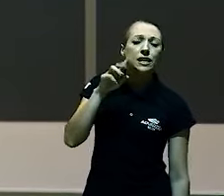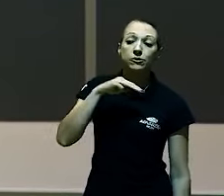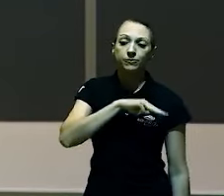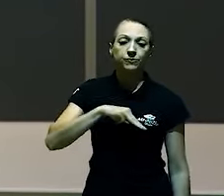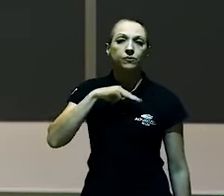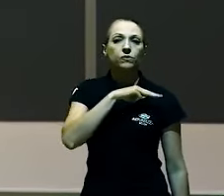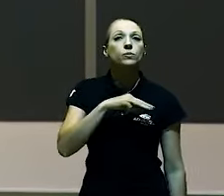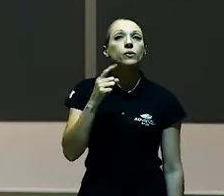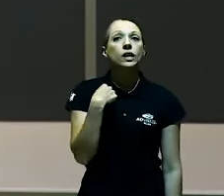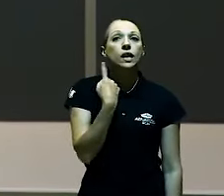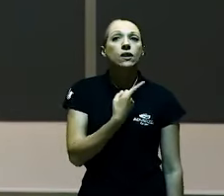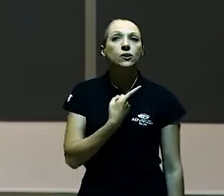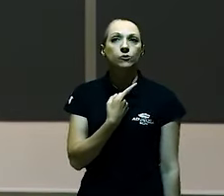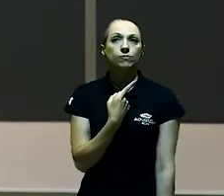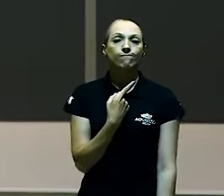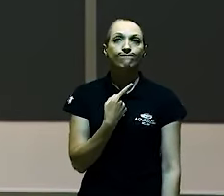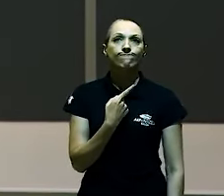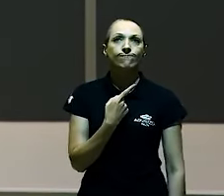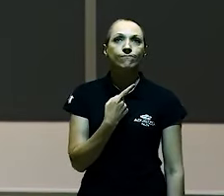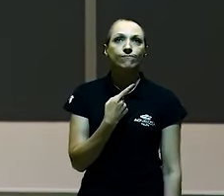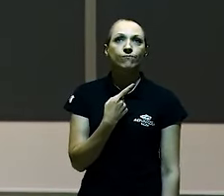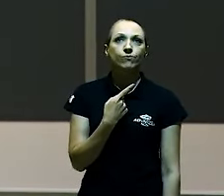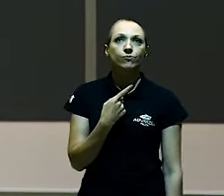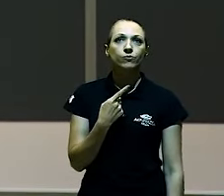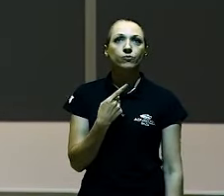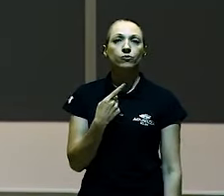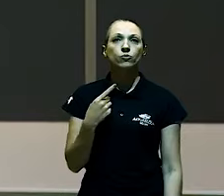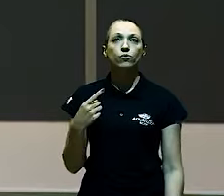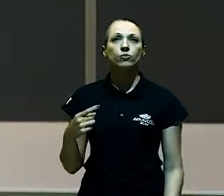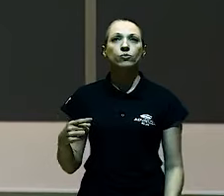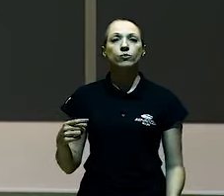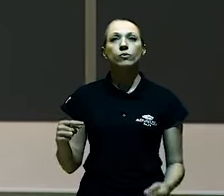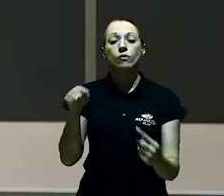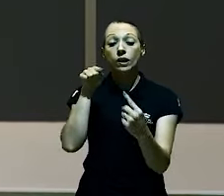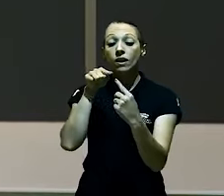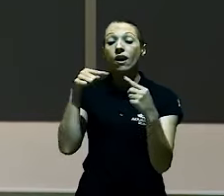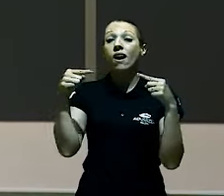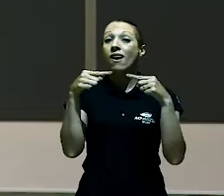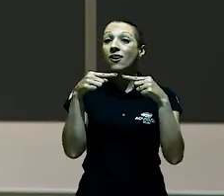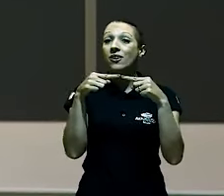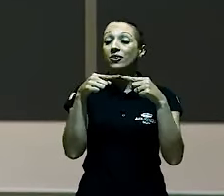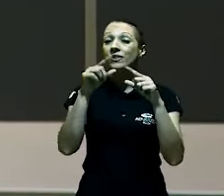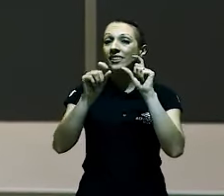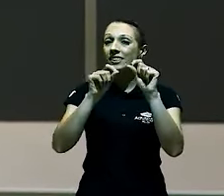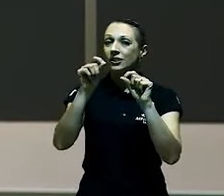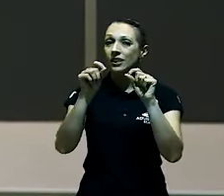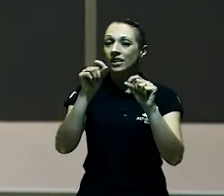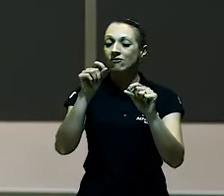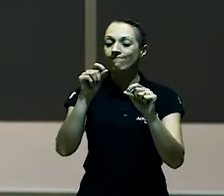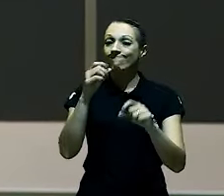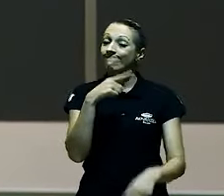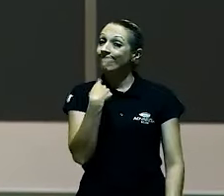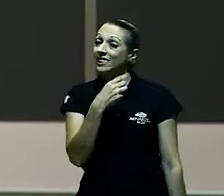acabar fazendo uma associação inevitável. A associação de que quando nós não fazemos missões, quando nós